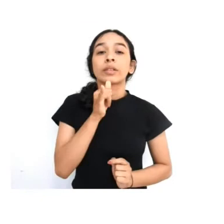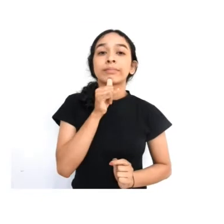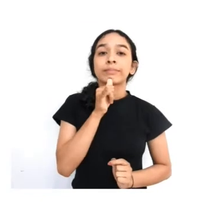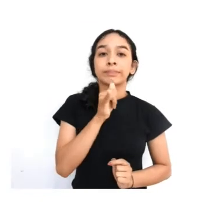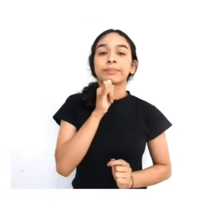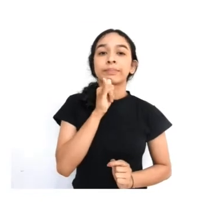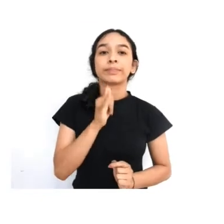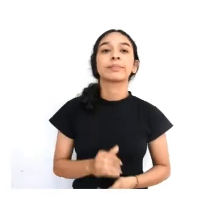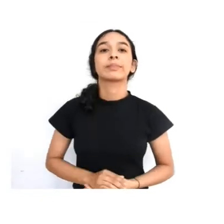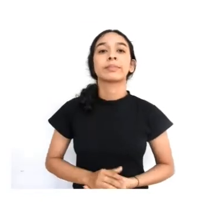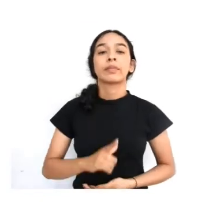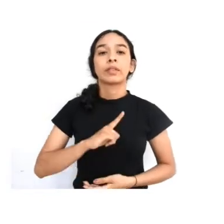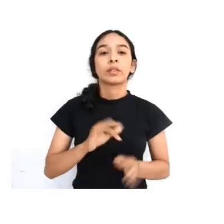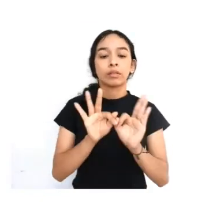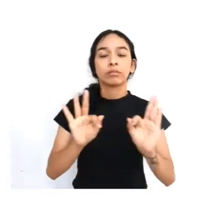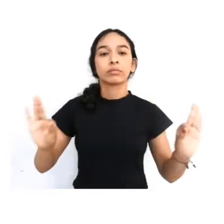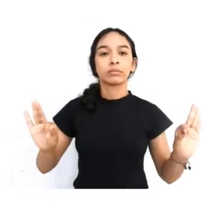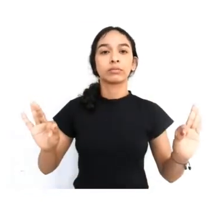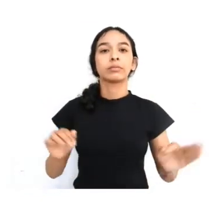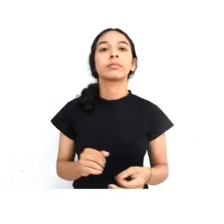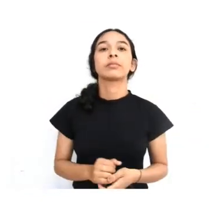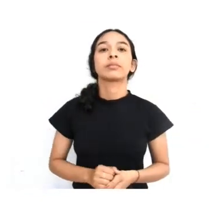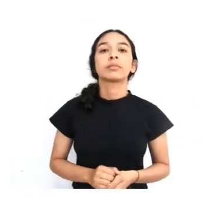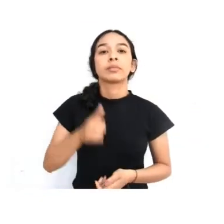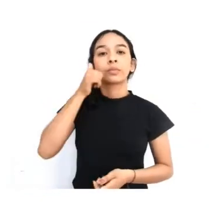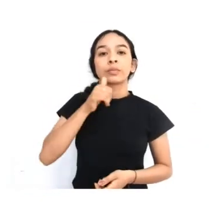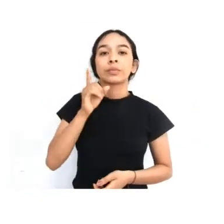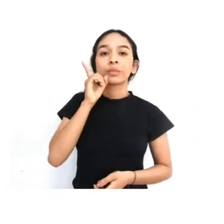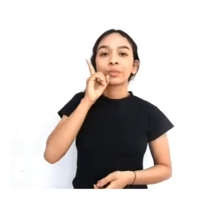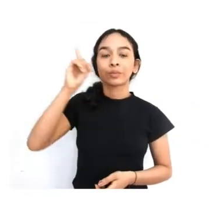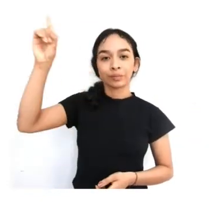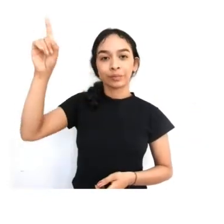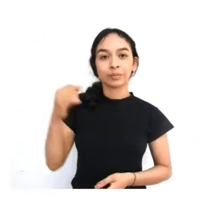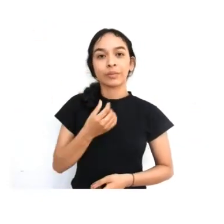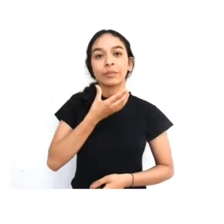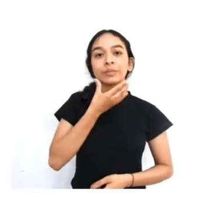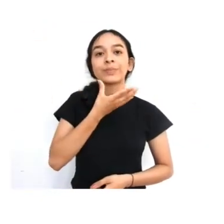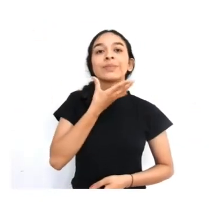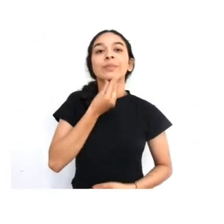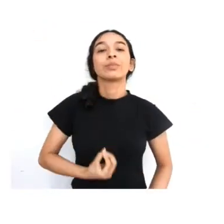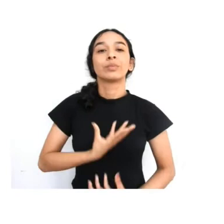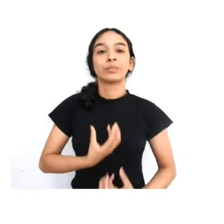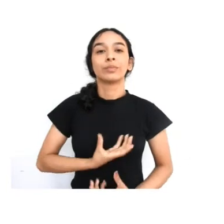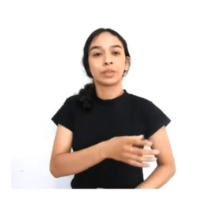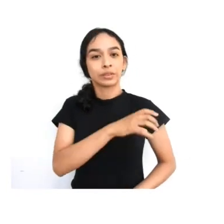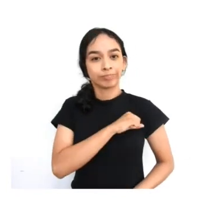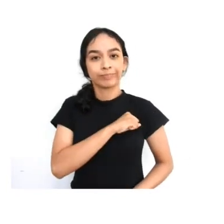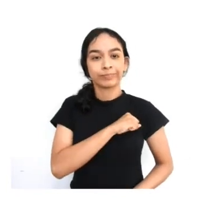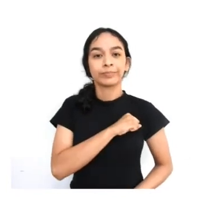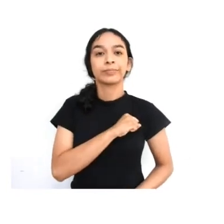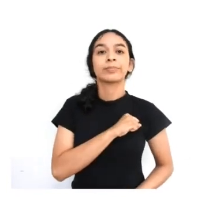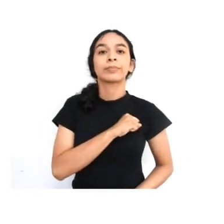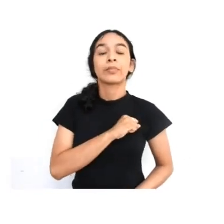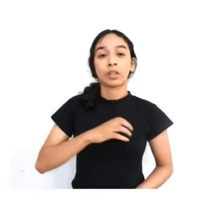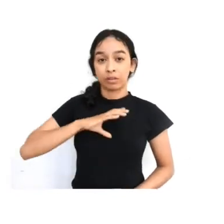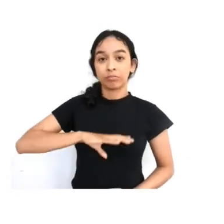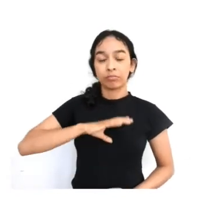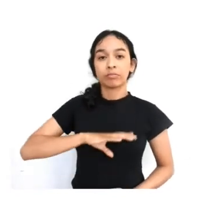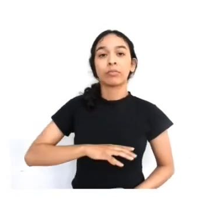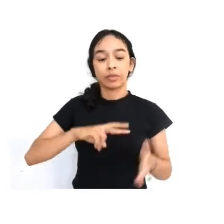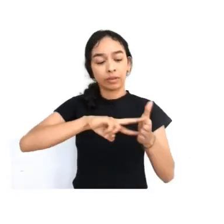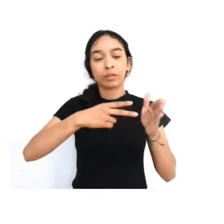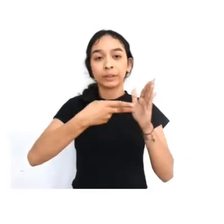temos a frase ninfa poetam amate, que em português significa a ninfa ama o